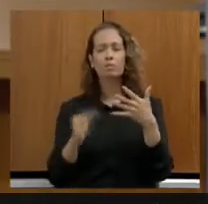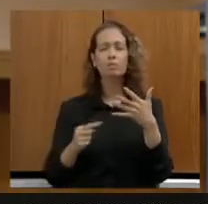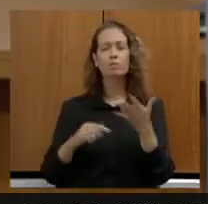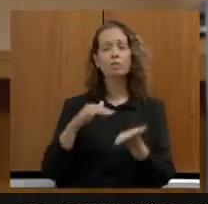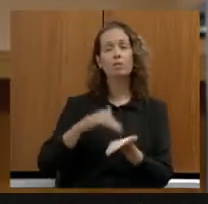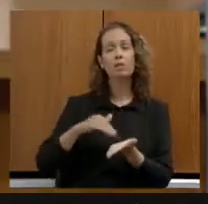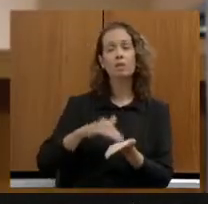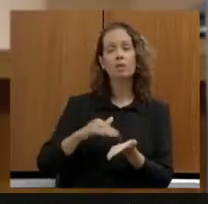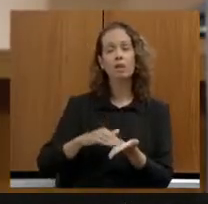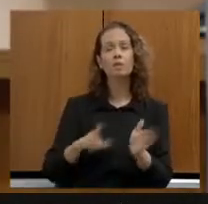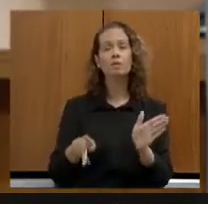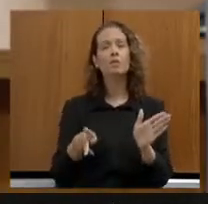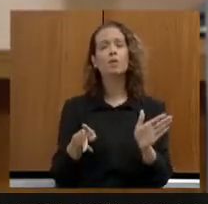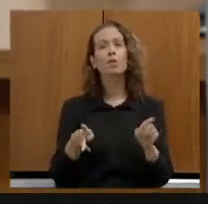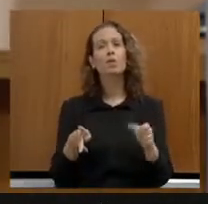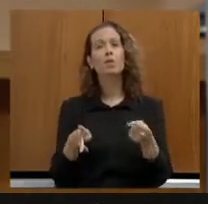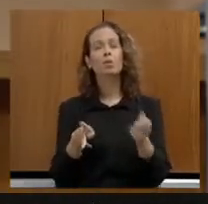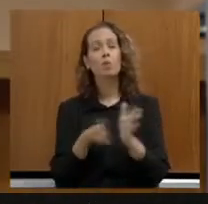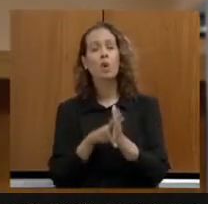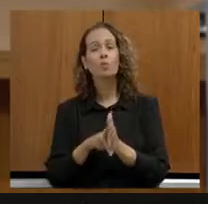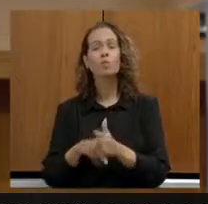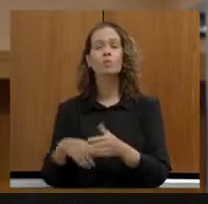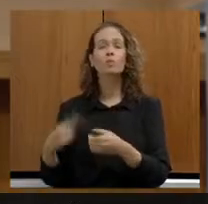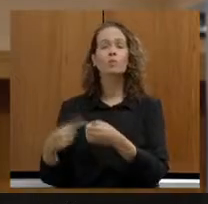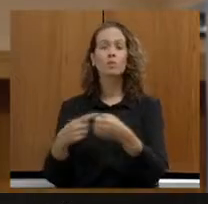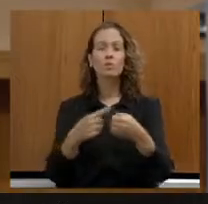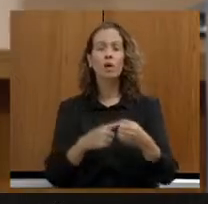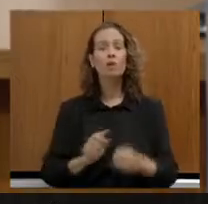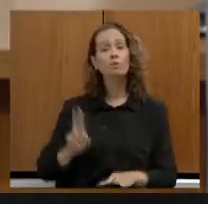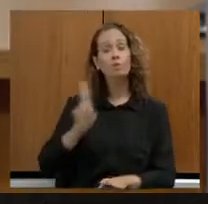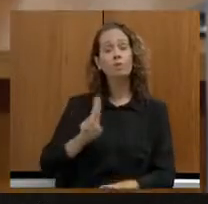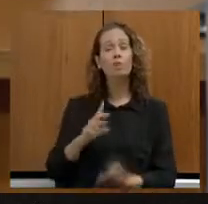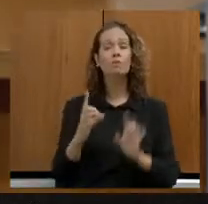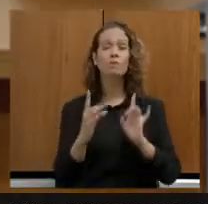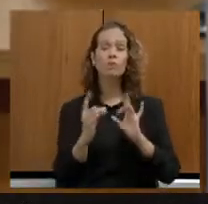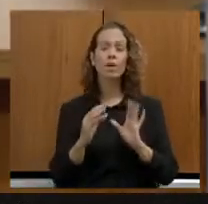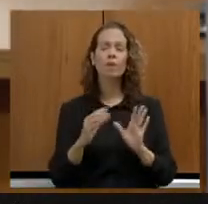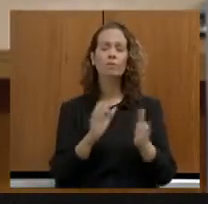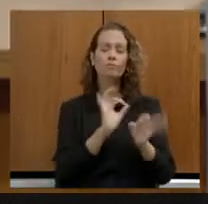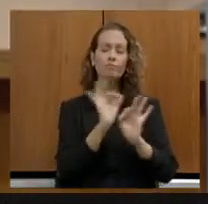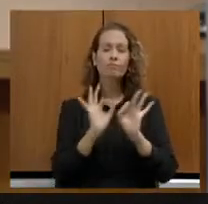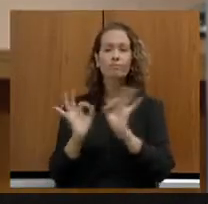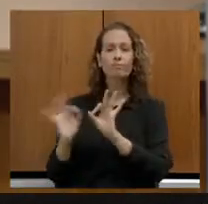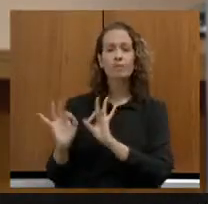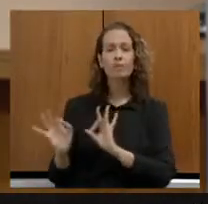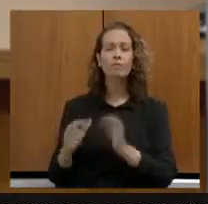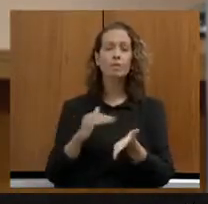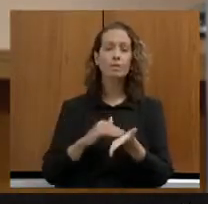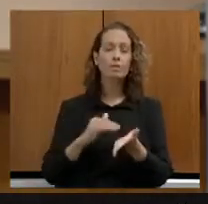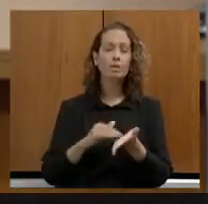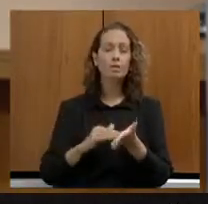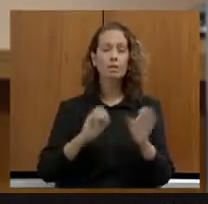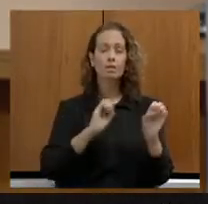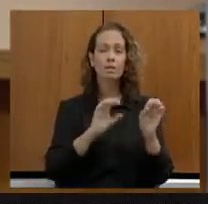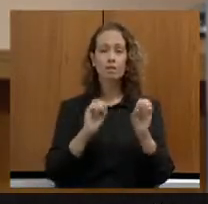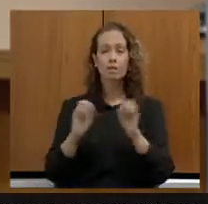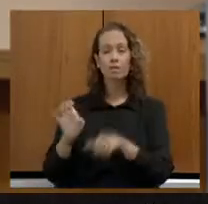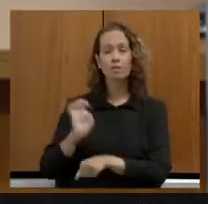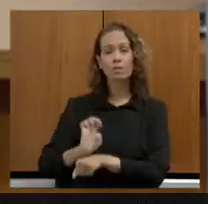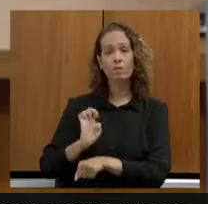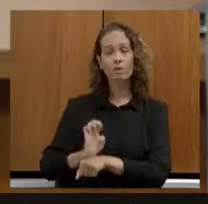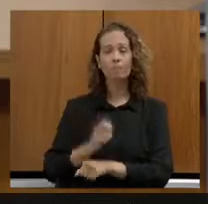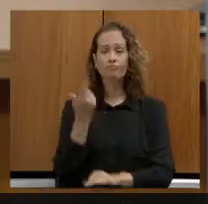secretários municipais e prefeitos utilizando inclusive check list que foi preparado pela Secretaria de Estado de Educação para